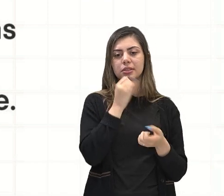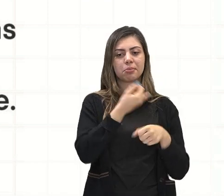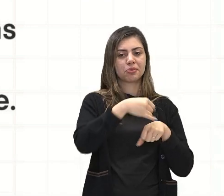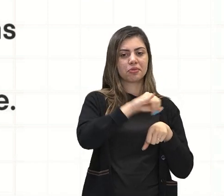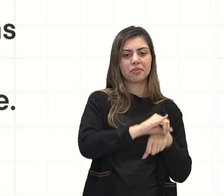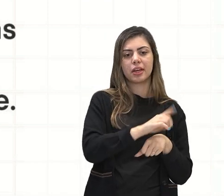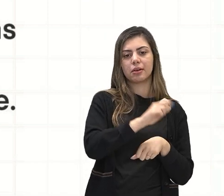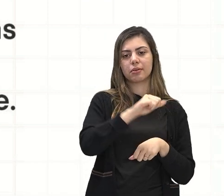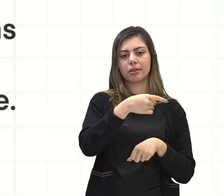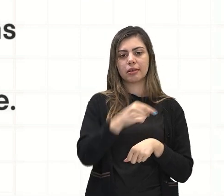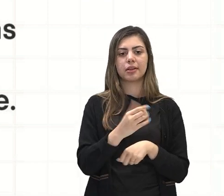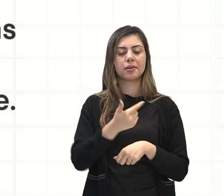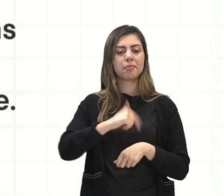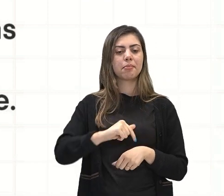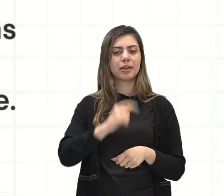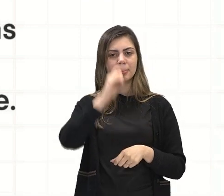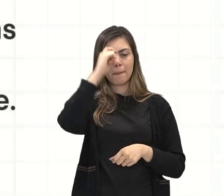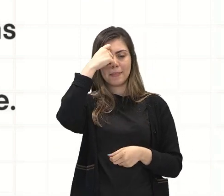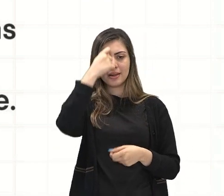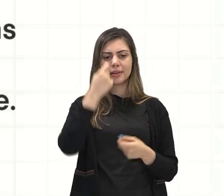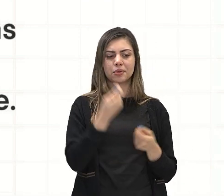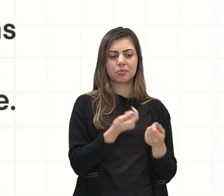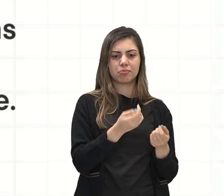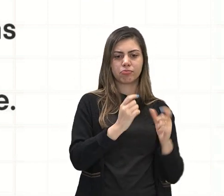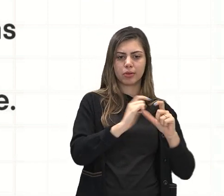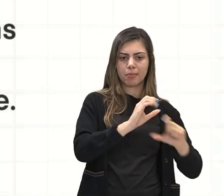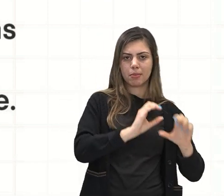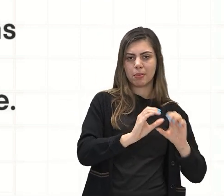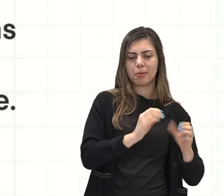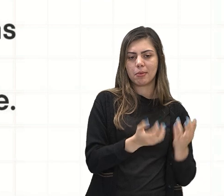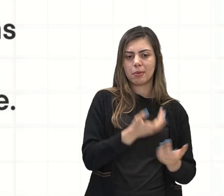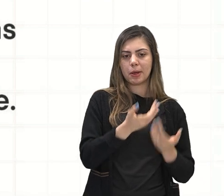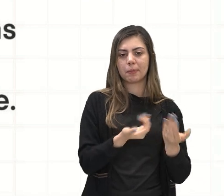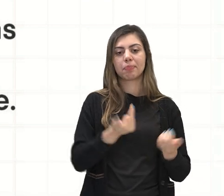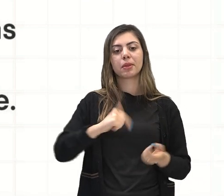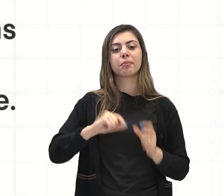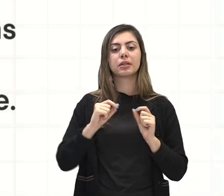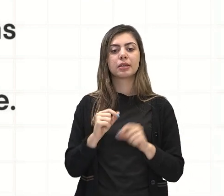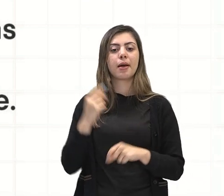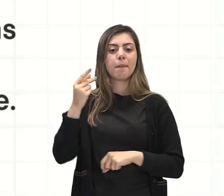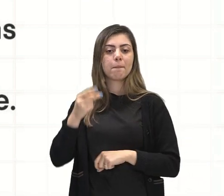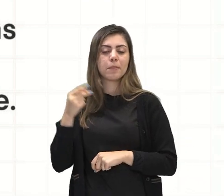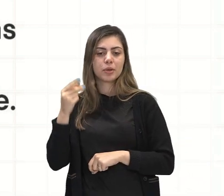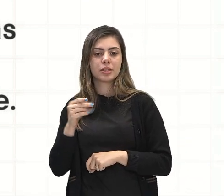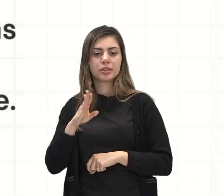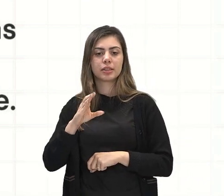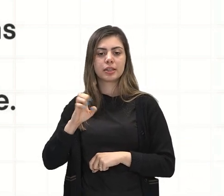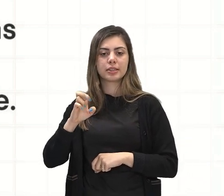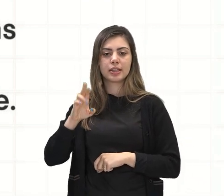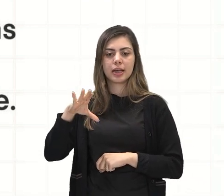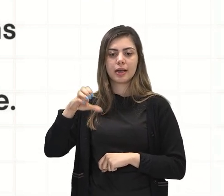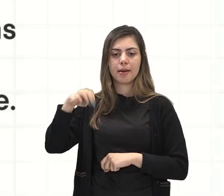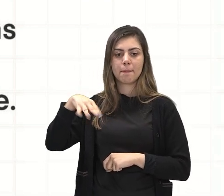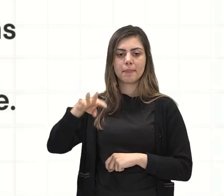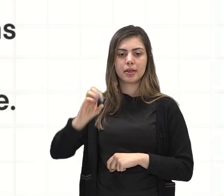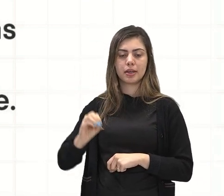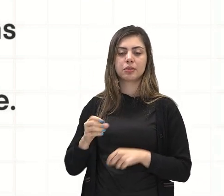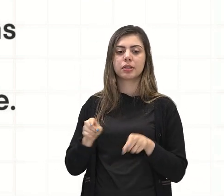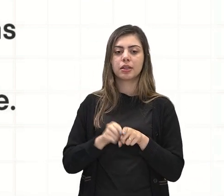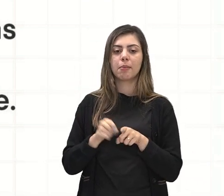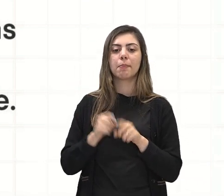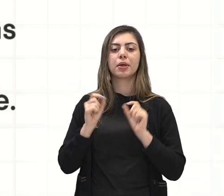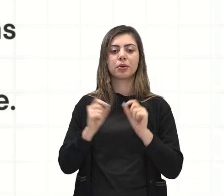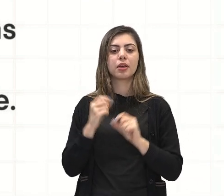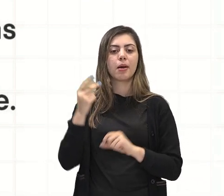dos cercamentos, as políticas econômicas liberais adotadas que passaram a possibilitar o progresso tecnológico